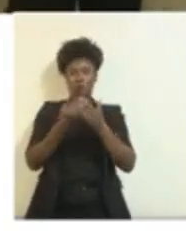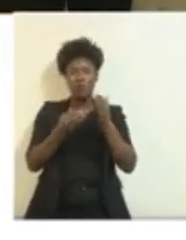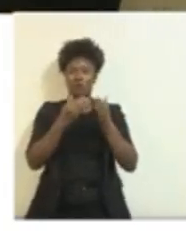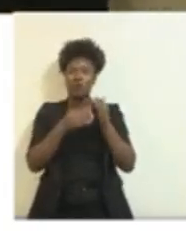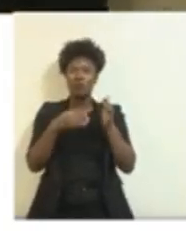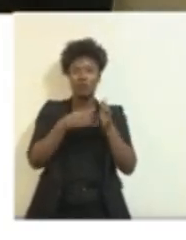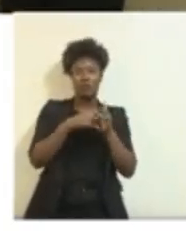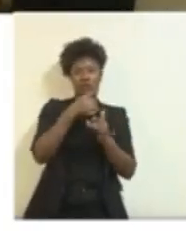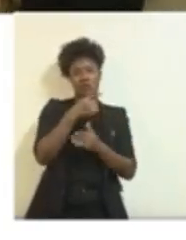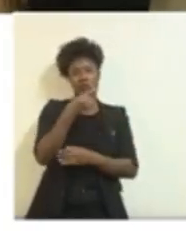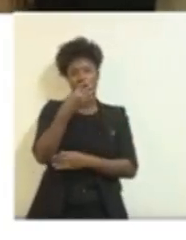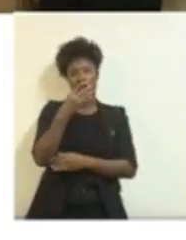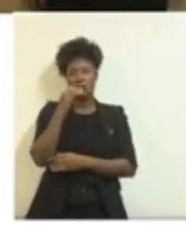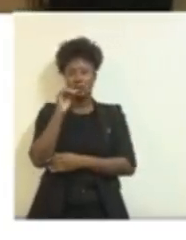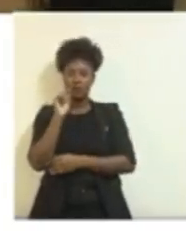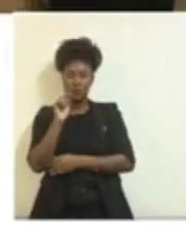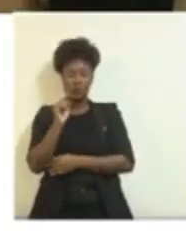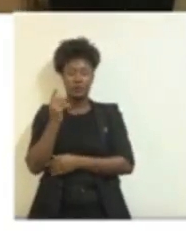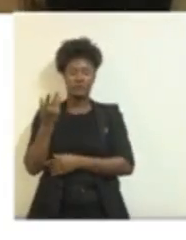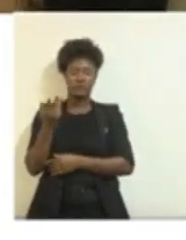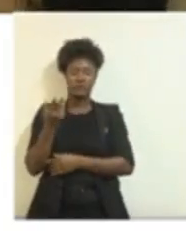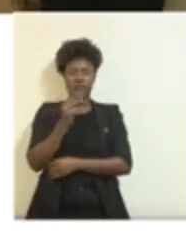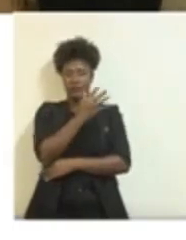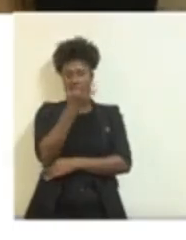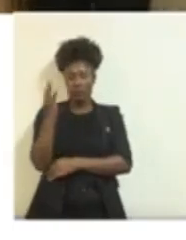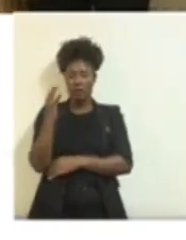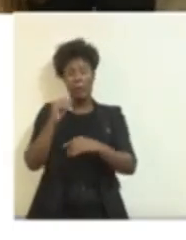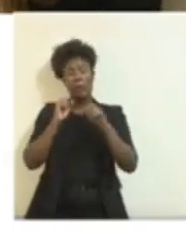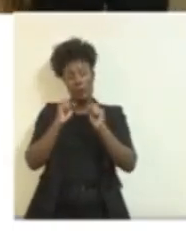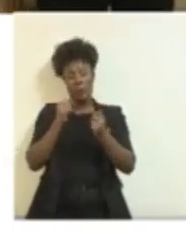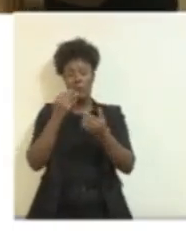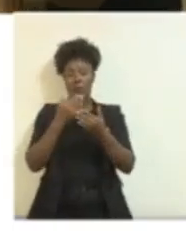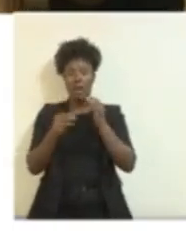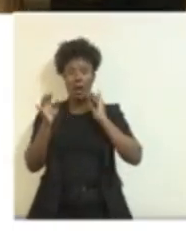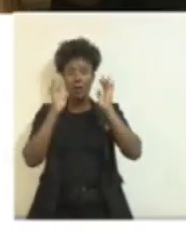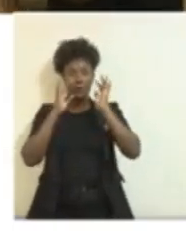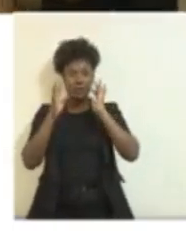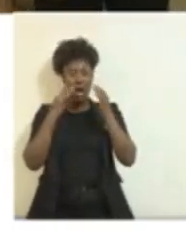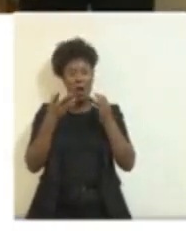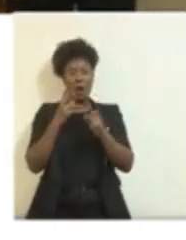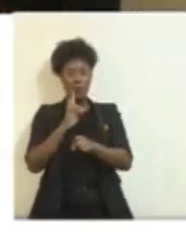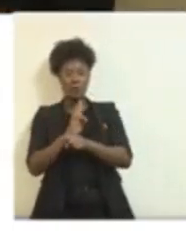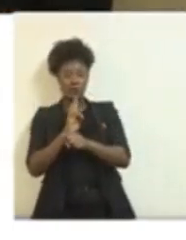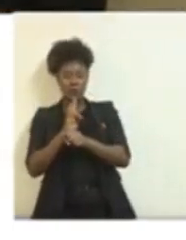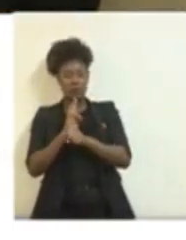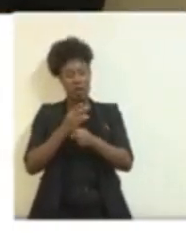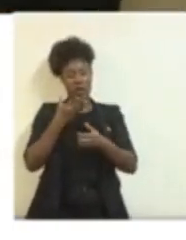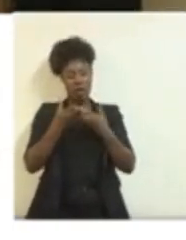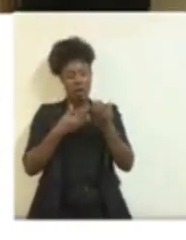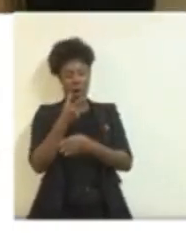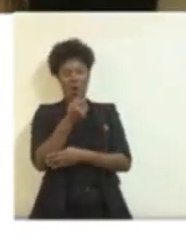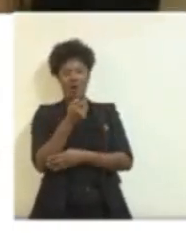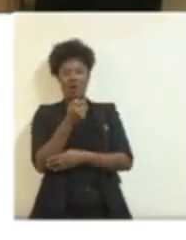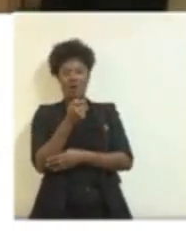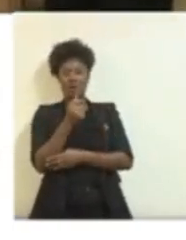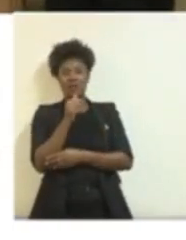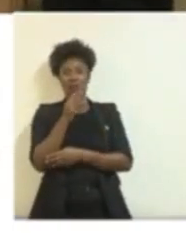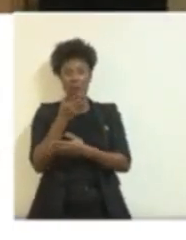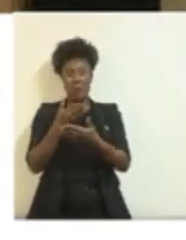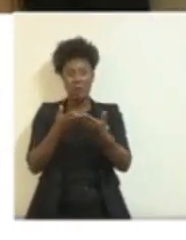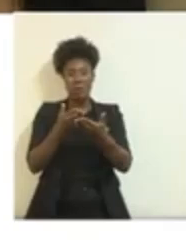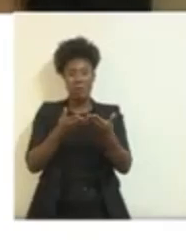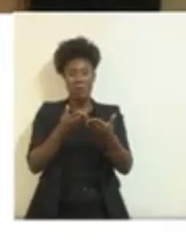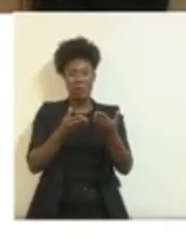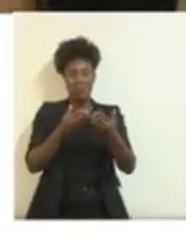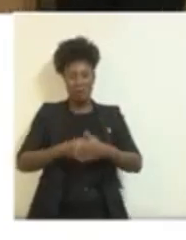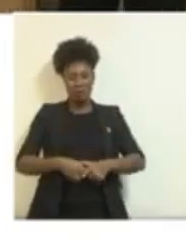porque senão vai ser enxugar gelo. Né? O que adianta a gente proteger alguns poucos milhares e